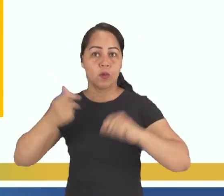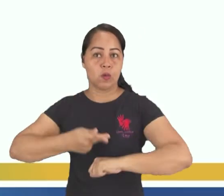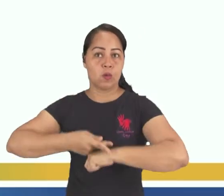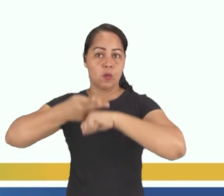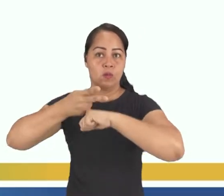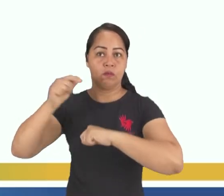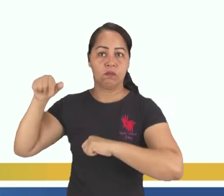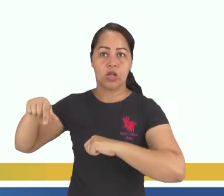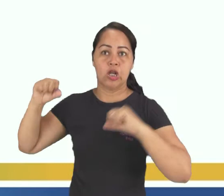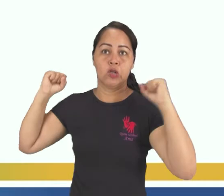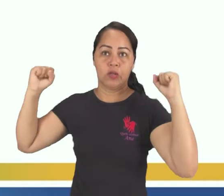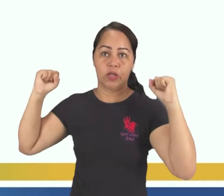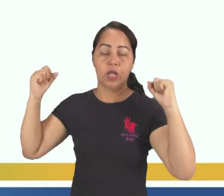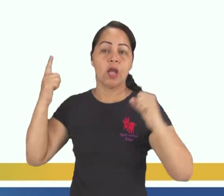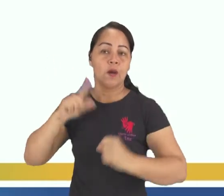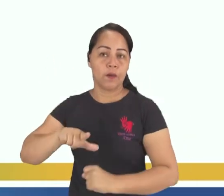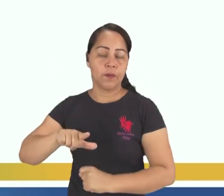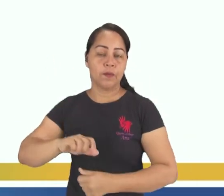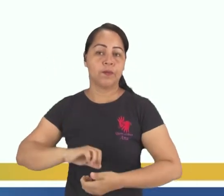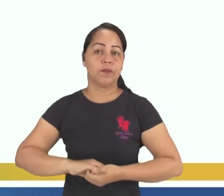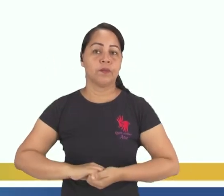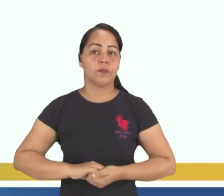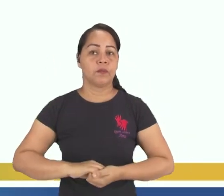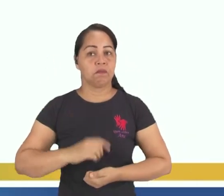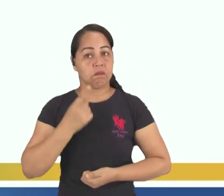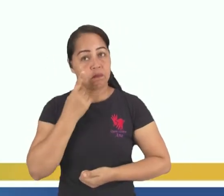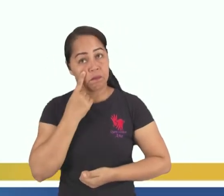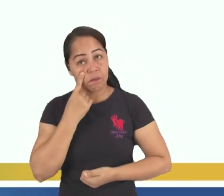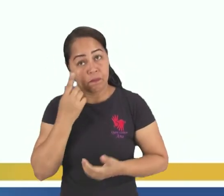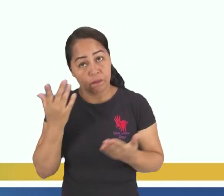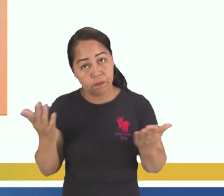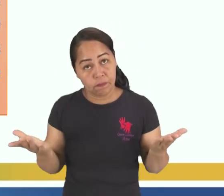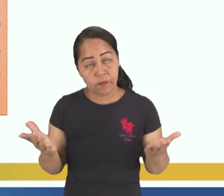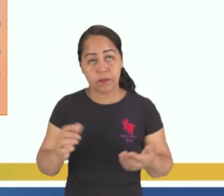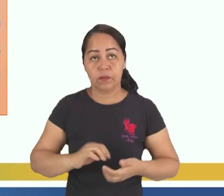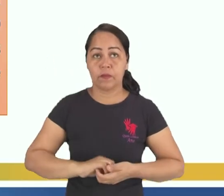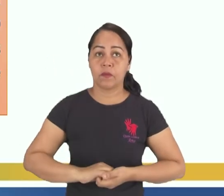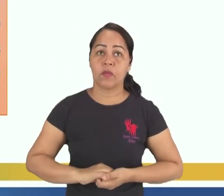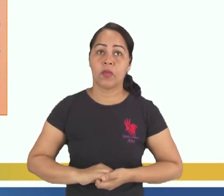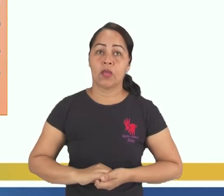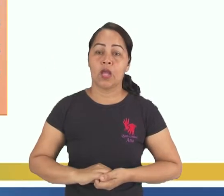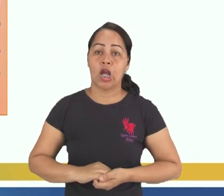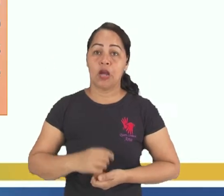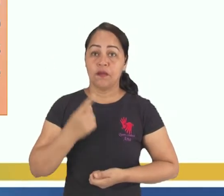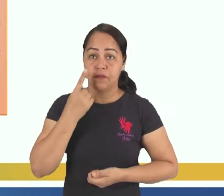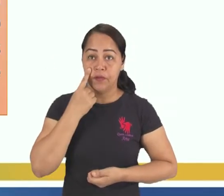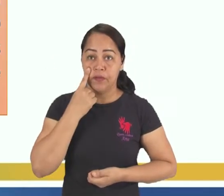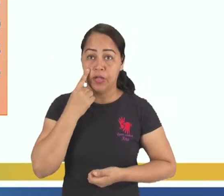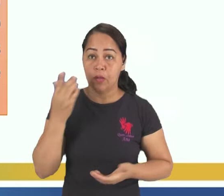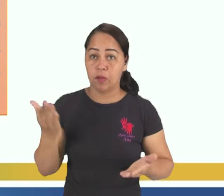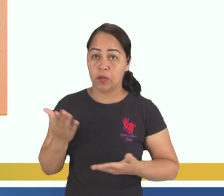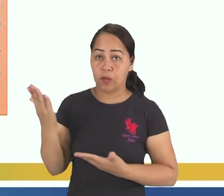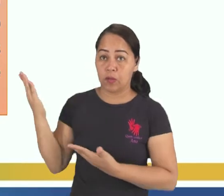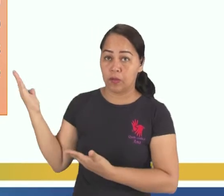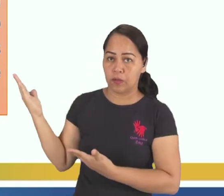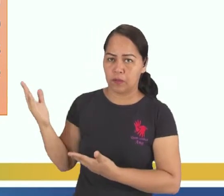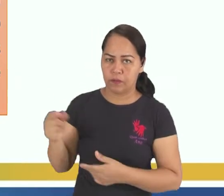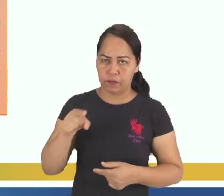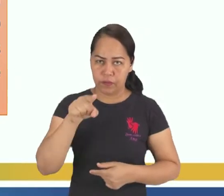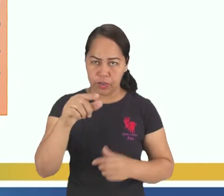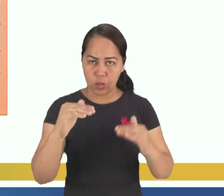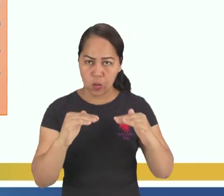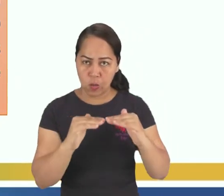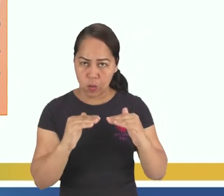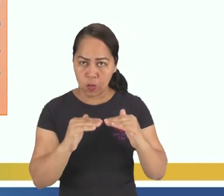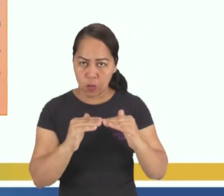né? Então vamos ver se essa escolha poderia ser justa também, né? Então vamos aqui raciocinar. Você concorda que seria